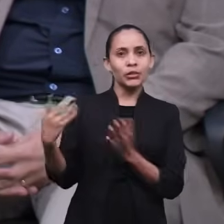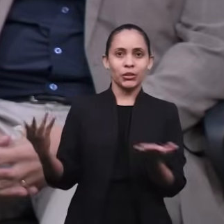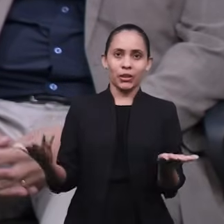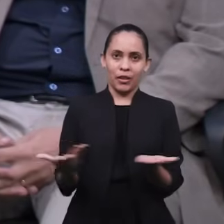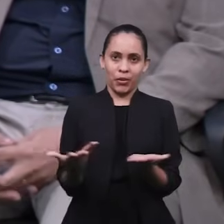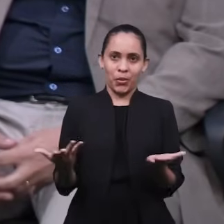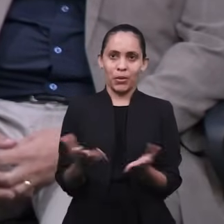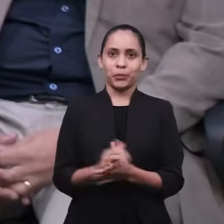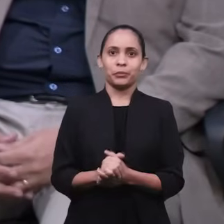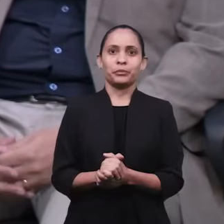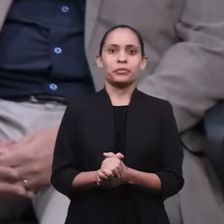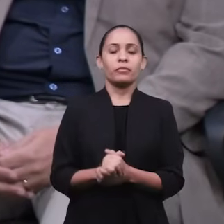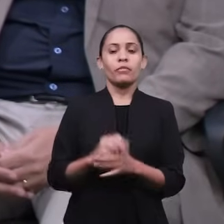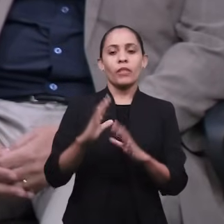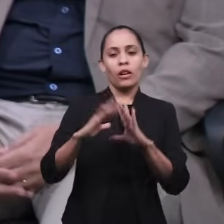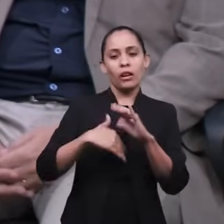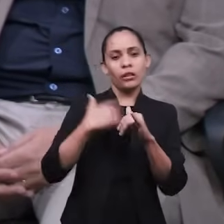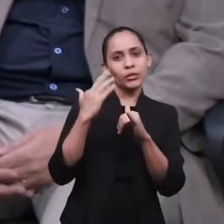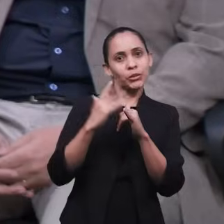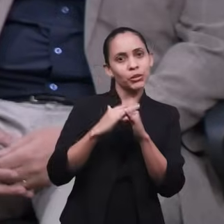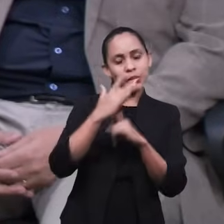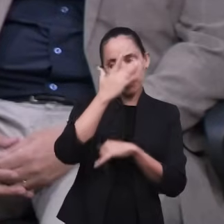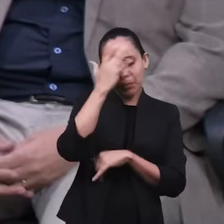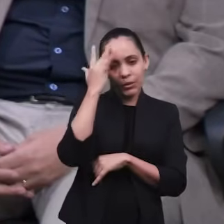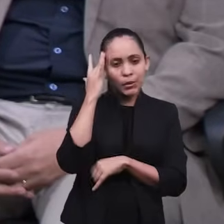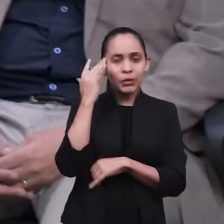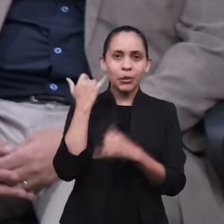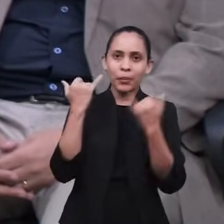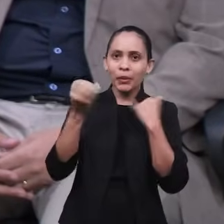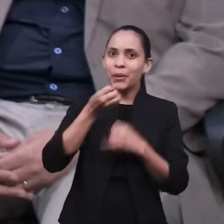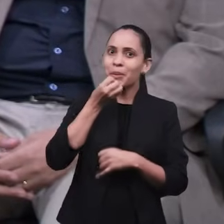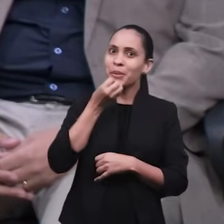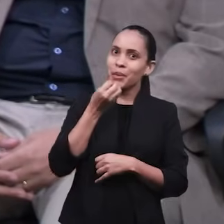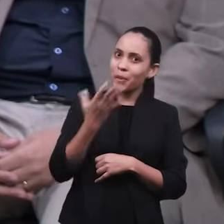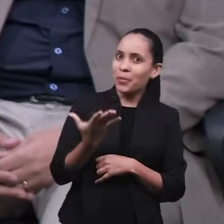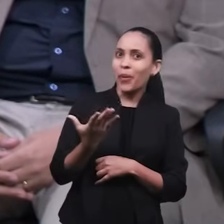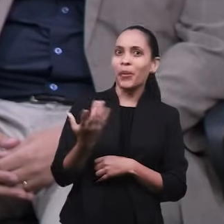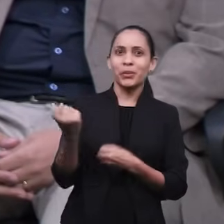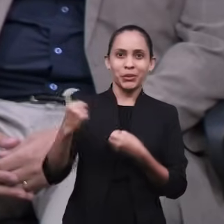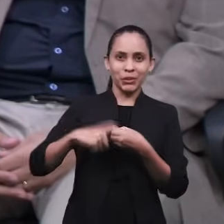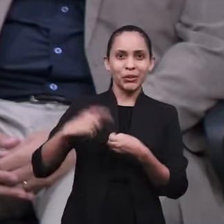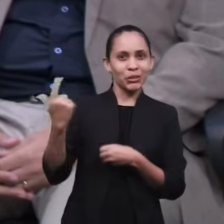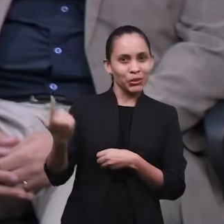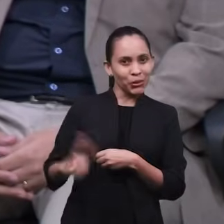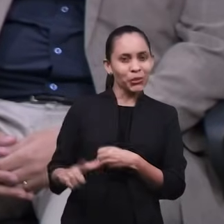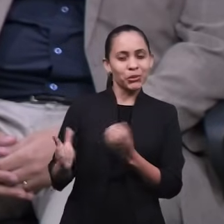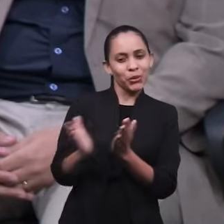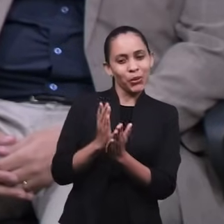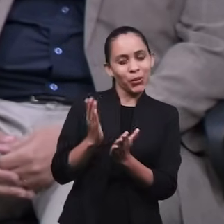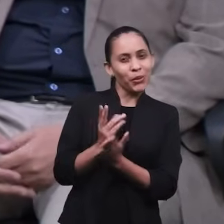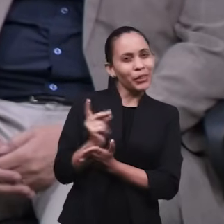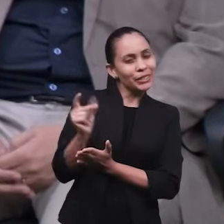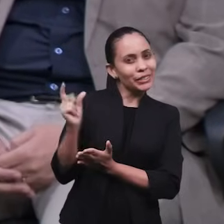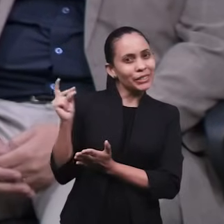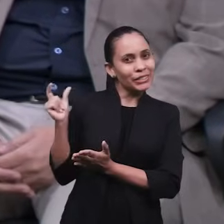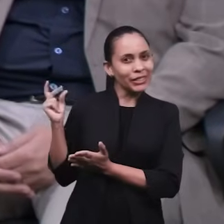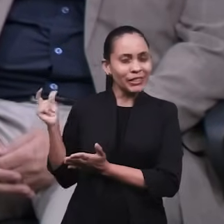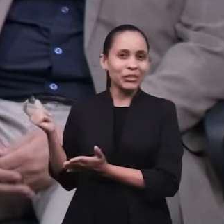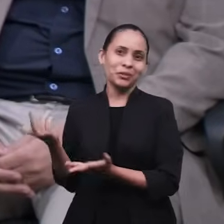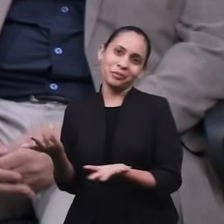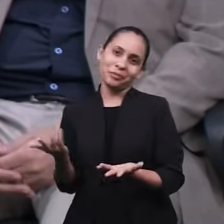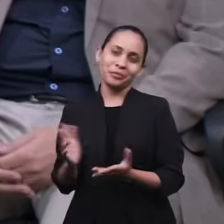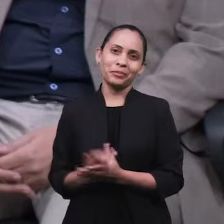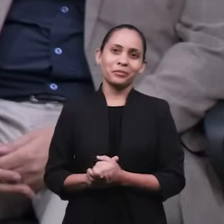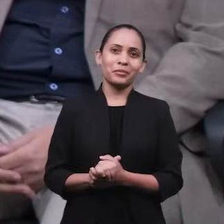até no YouTube. As pessoas fazem comentários, que bom que estão resgatando os louvores antigos da coletânea.